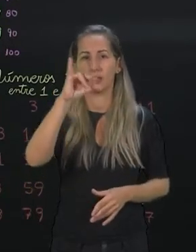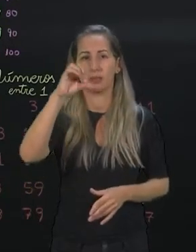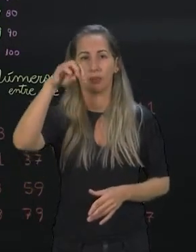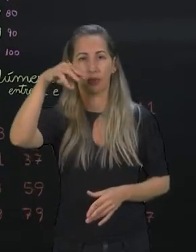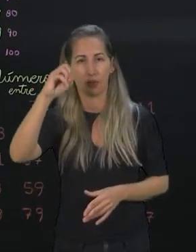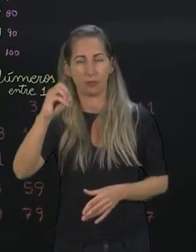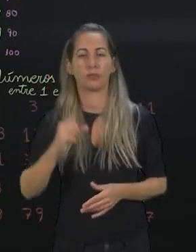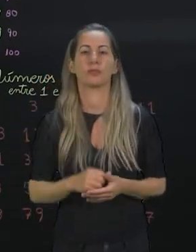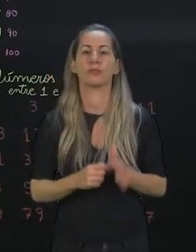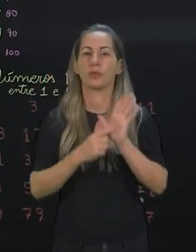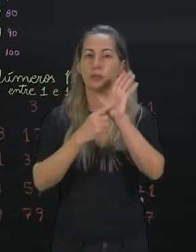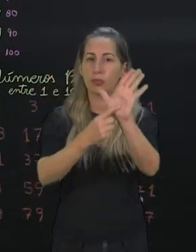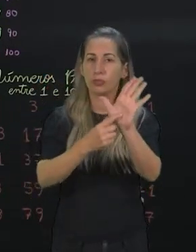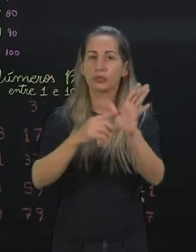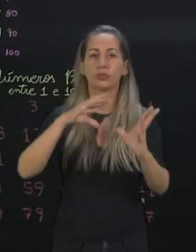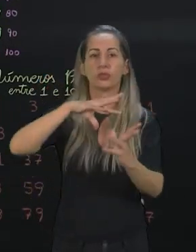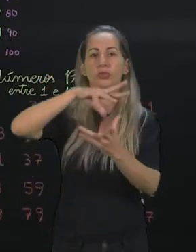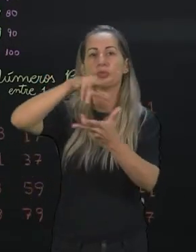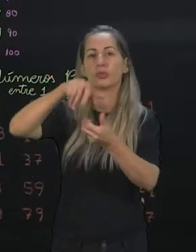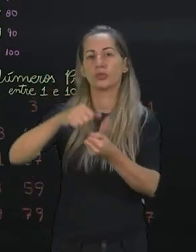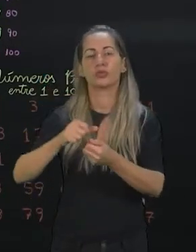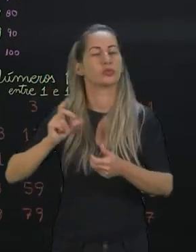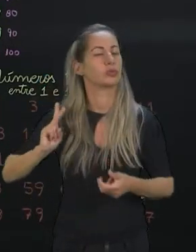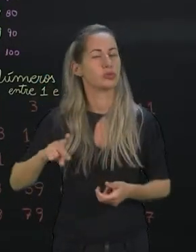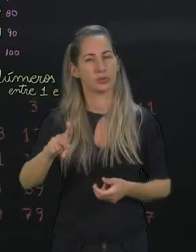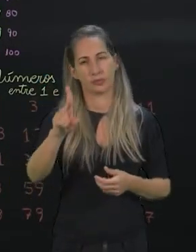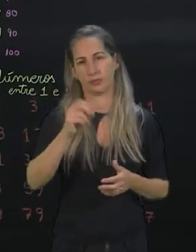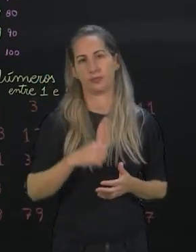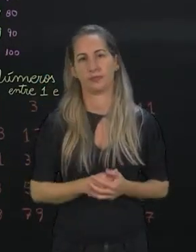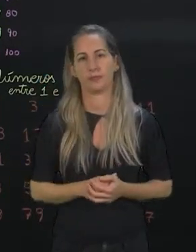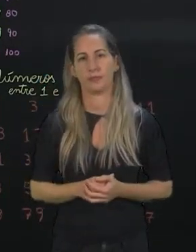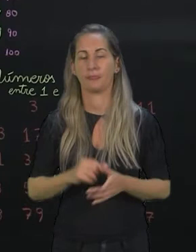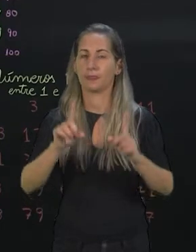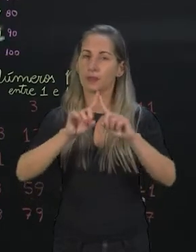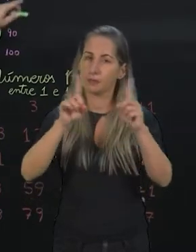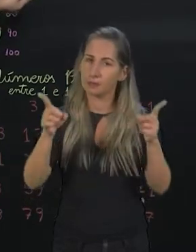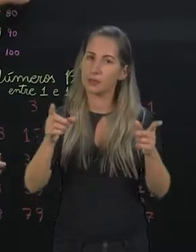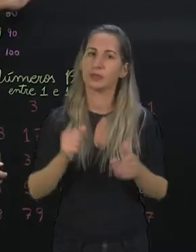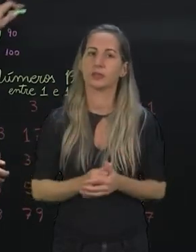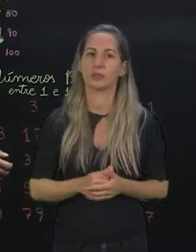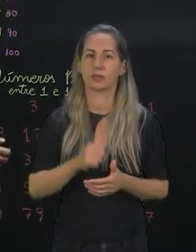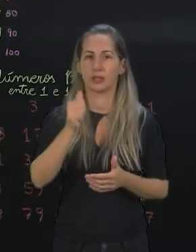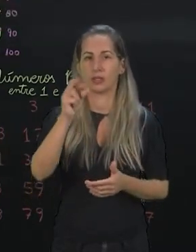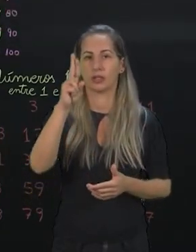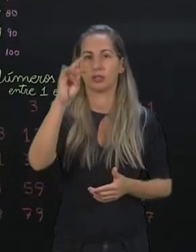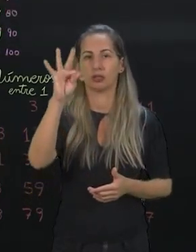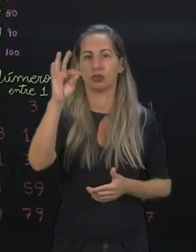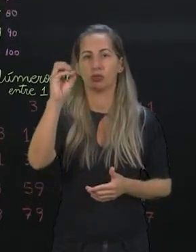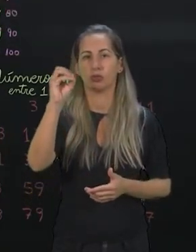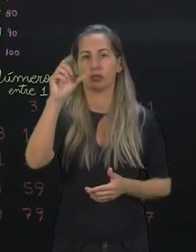ó, eles representam um conjunto infinito, tá? Mas Eratóstenes foi o cara